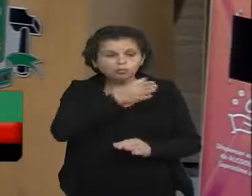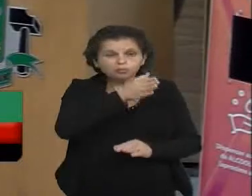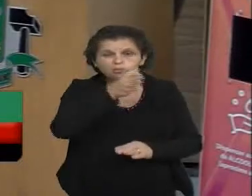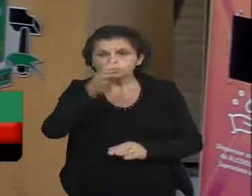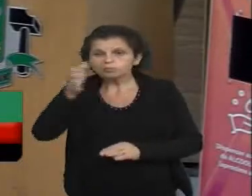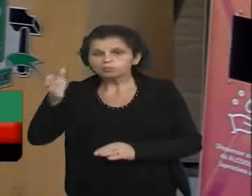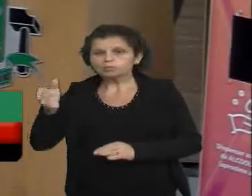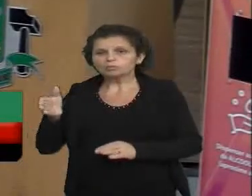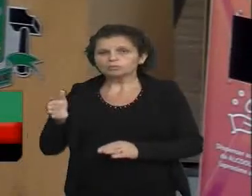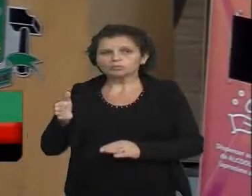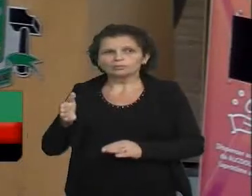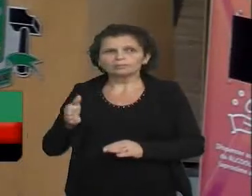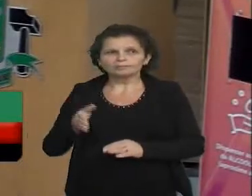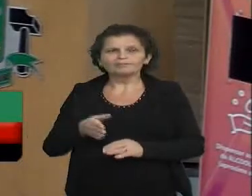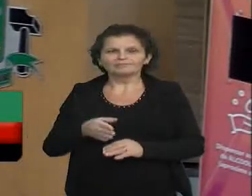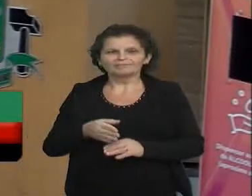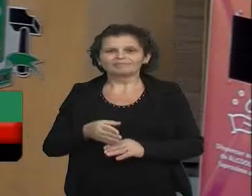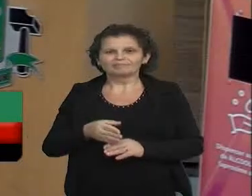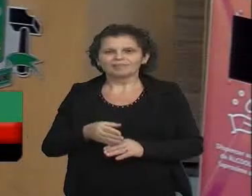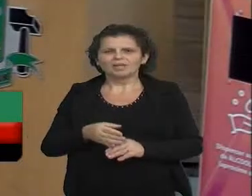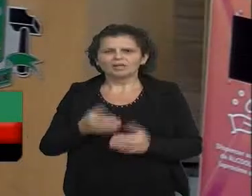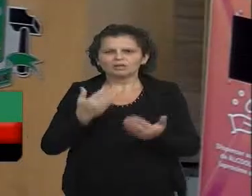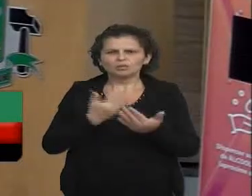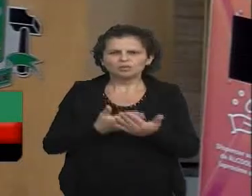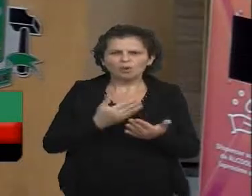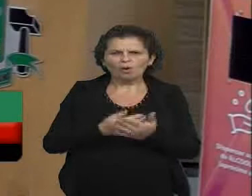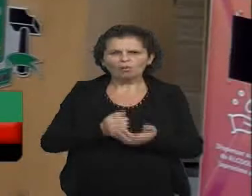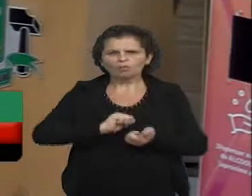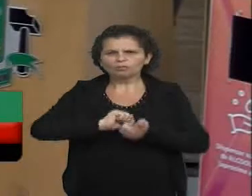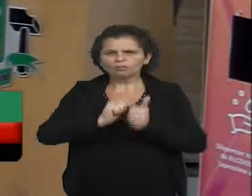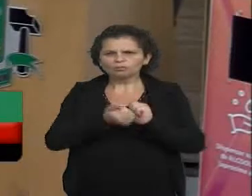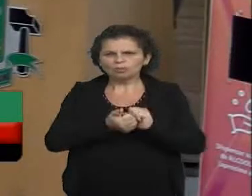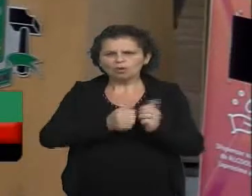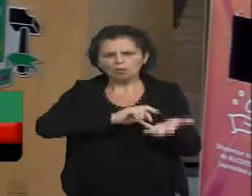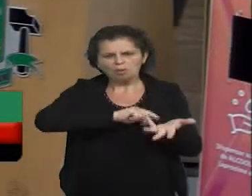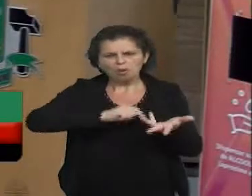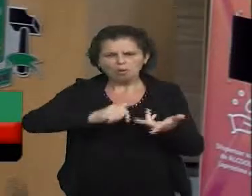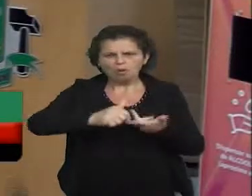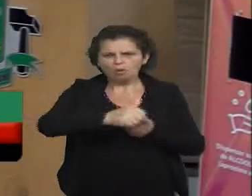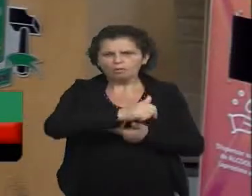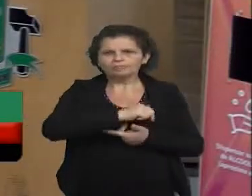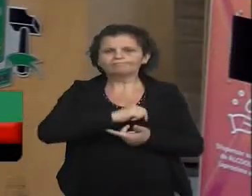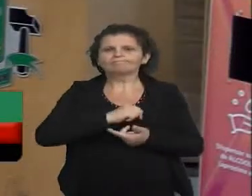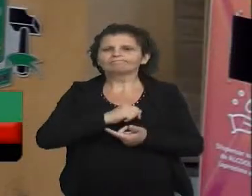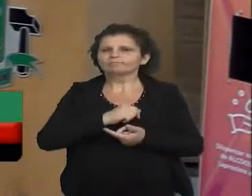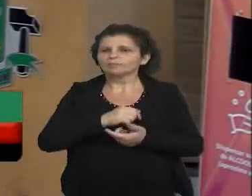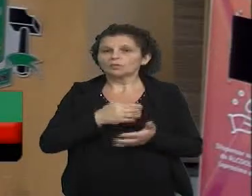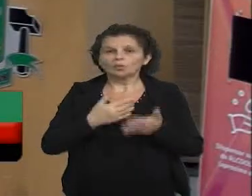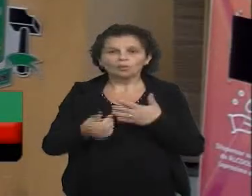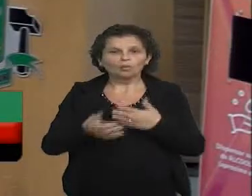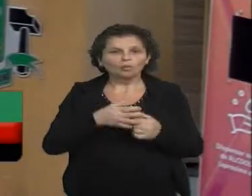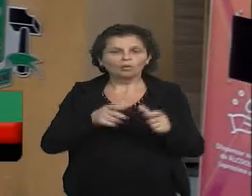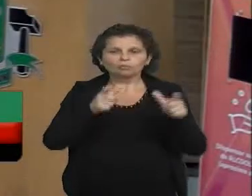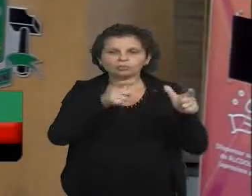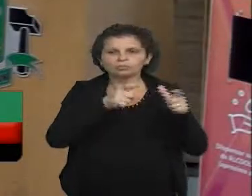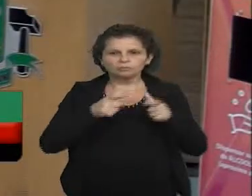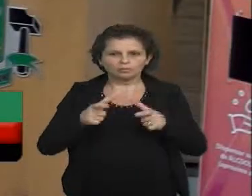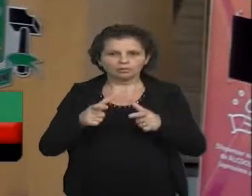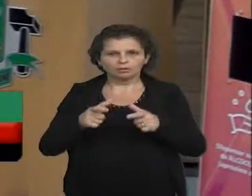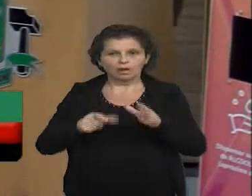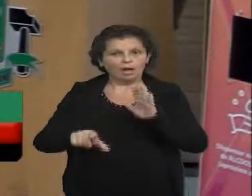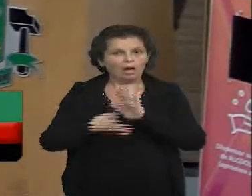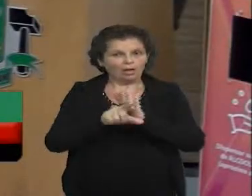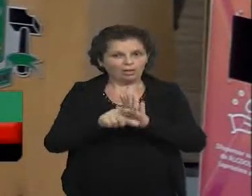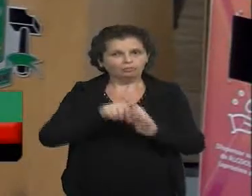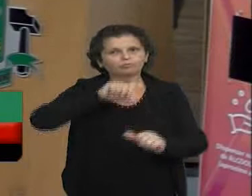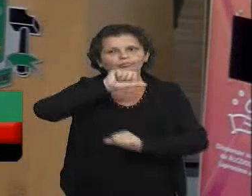lugar. Tem louco na escola, tem louco no futebol, tem criminoso desse tipo em todo lugar. Então, a lei precisa ser mudada,